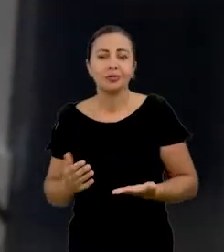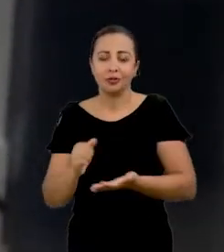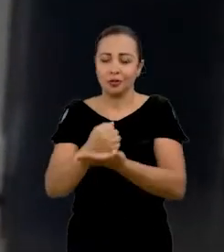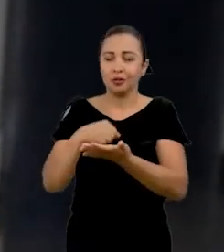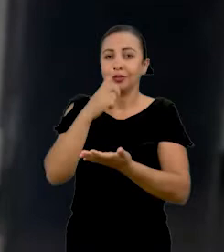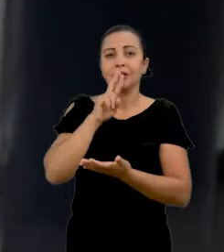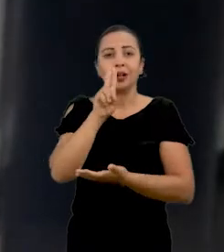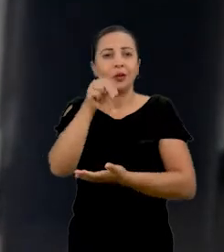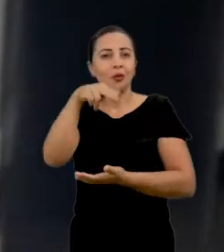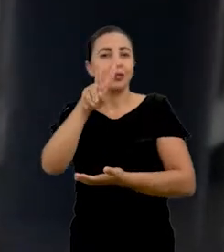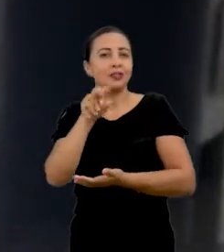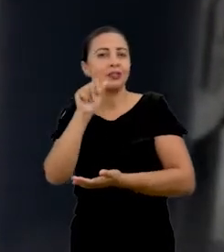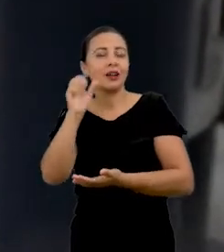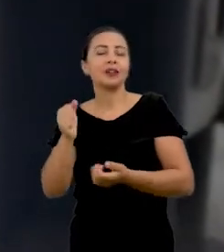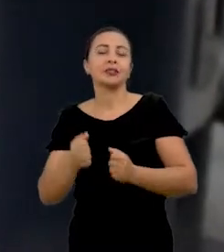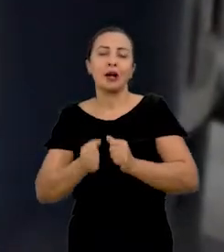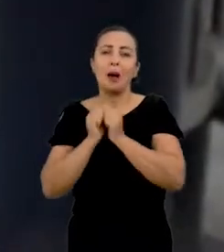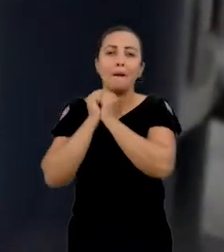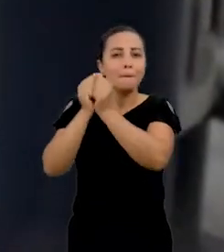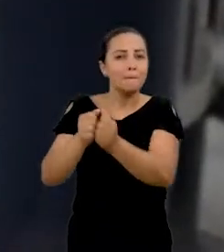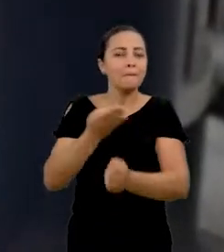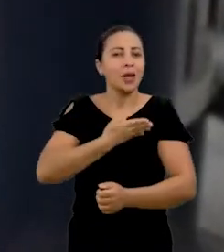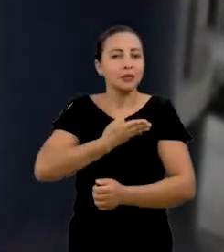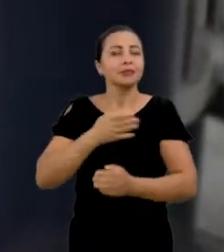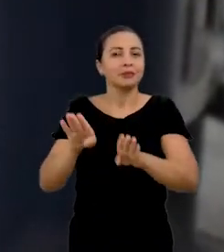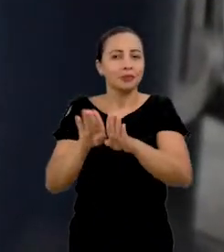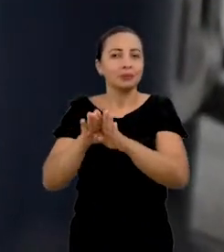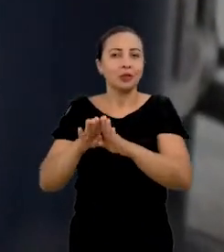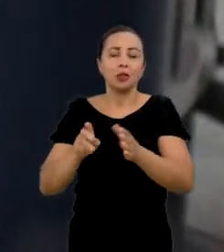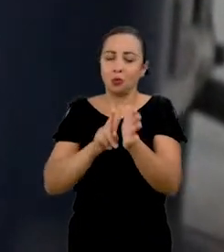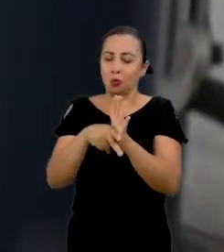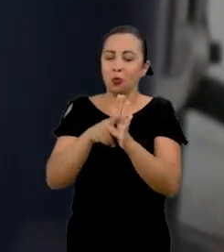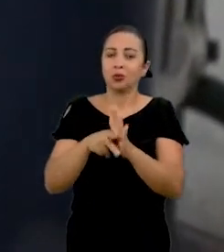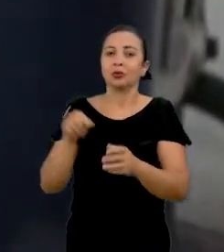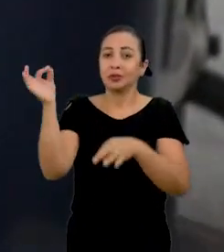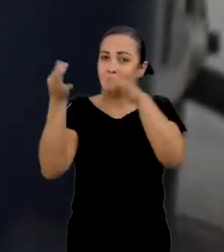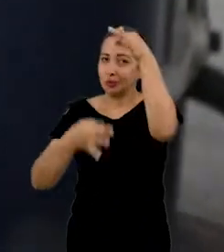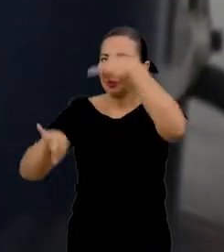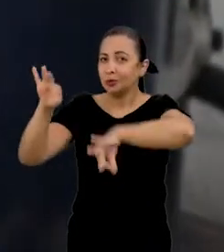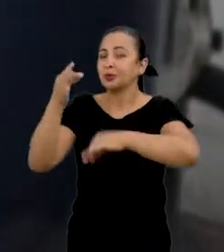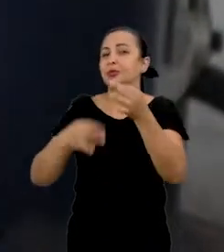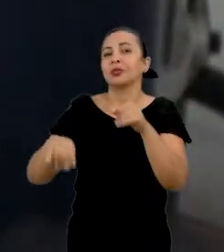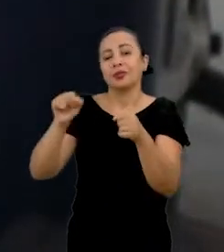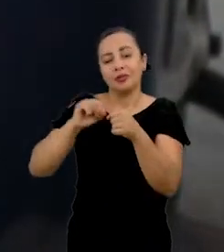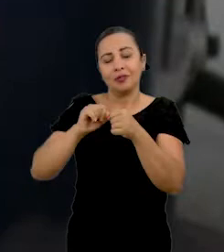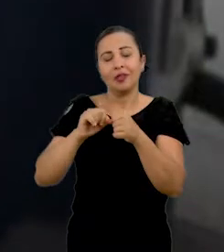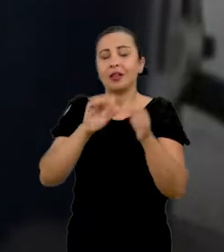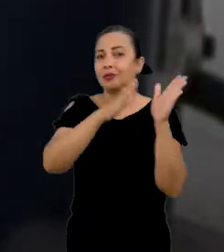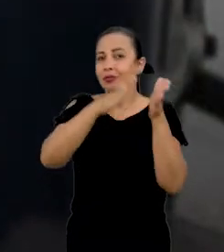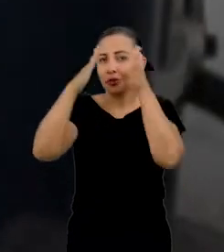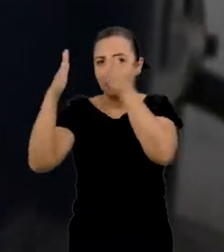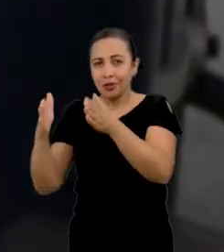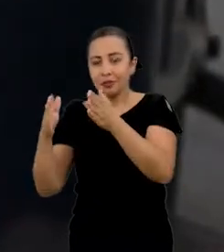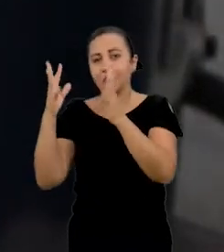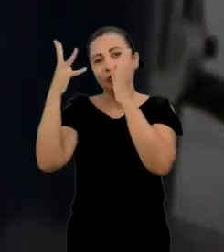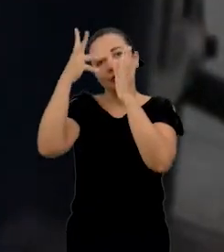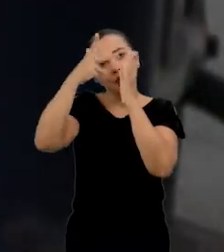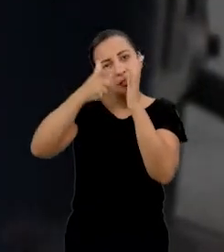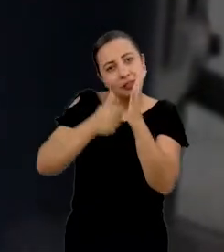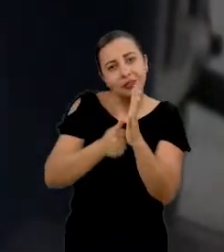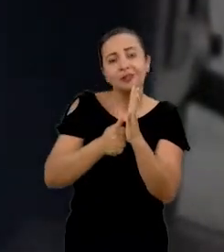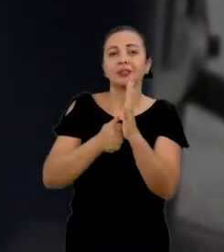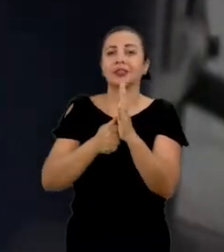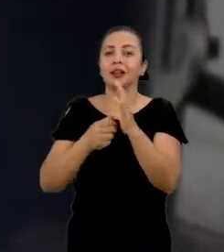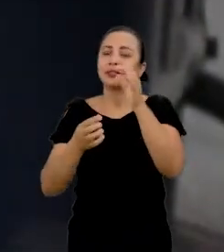últimas etapas acontece aqui, nesse laboratório, que é o laboratório CAFMA, né, a Central de Análise de Fármacos e